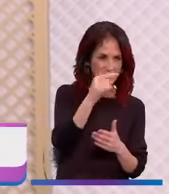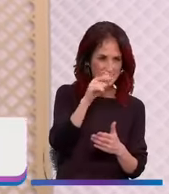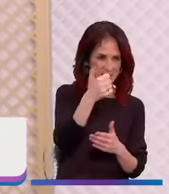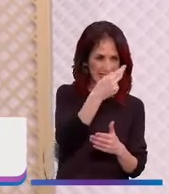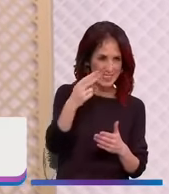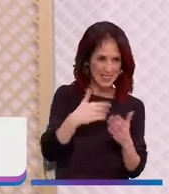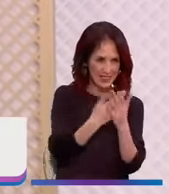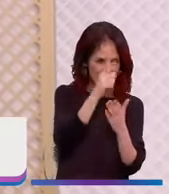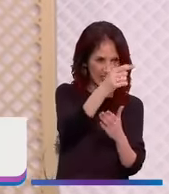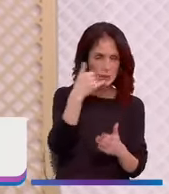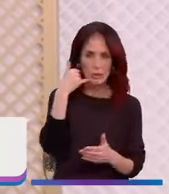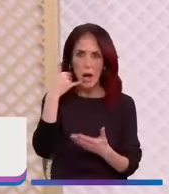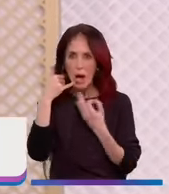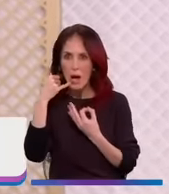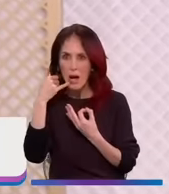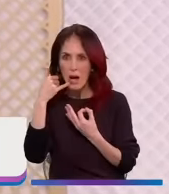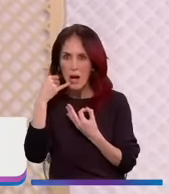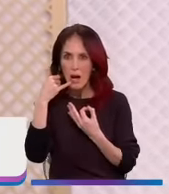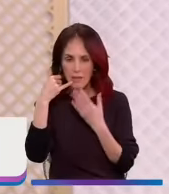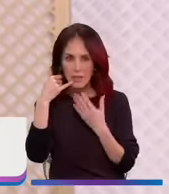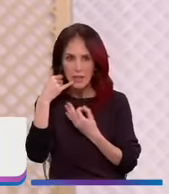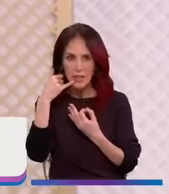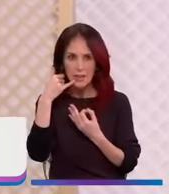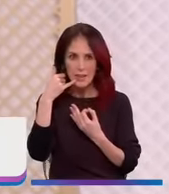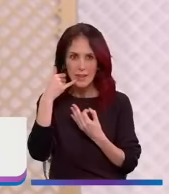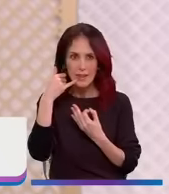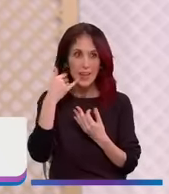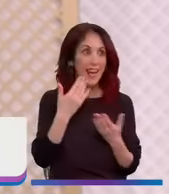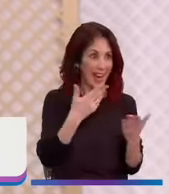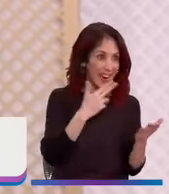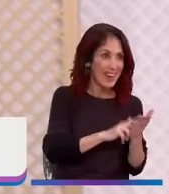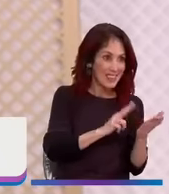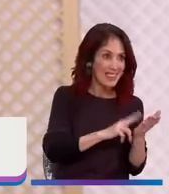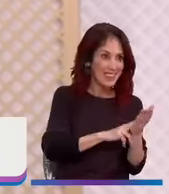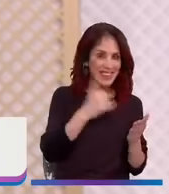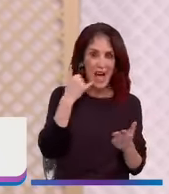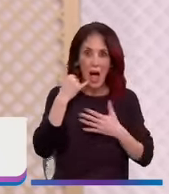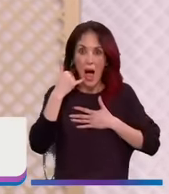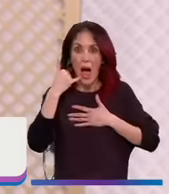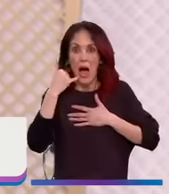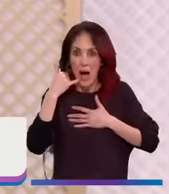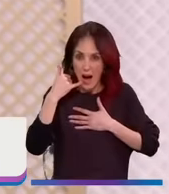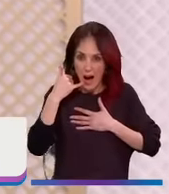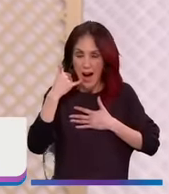euros. A sério? A sério? O quê? A sério? Cláudio!